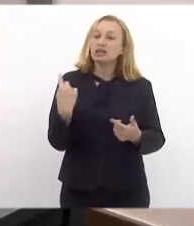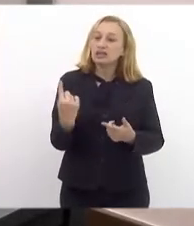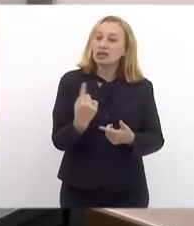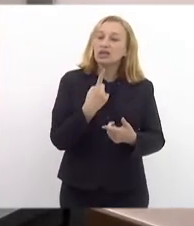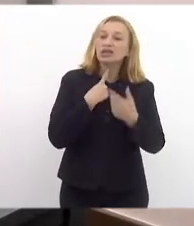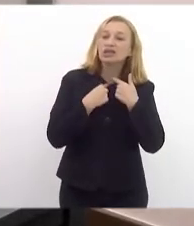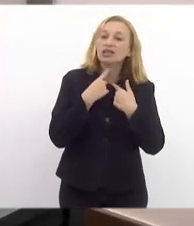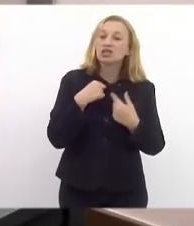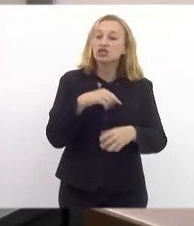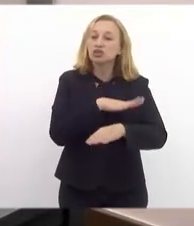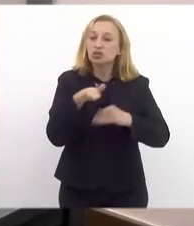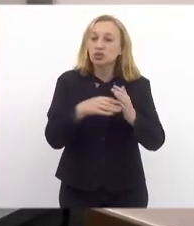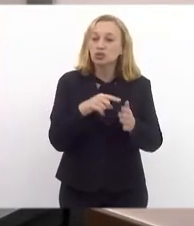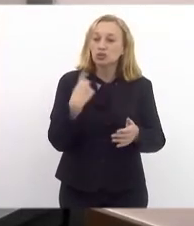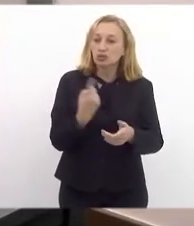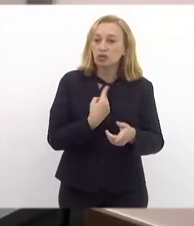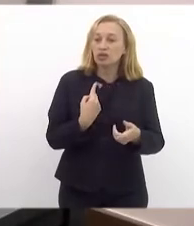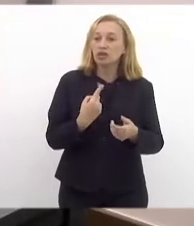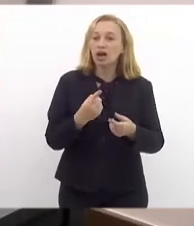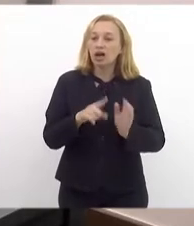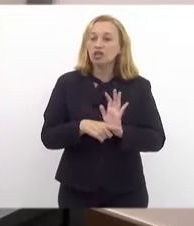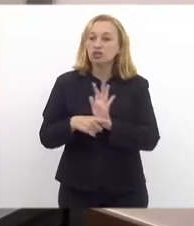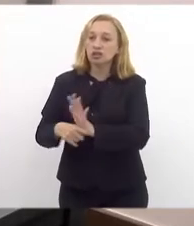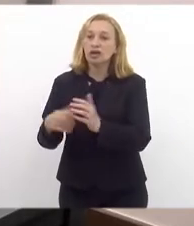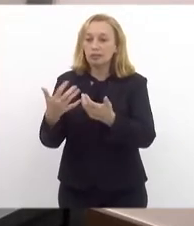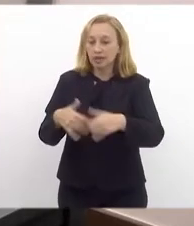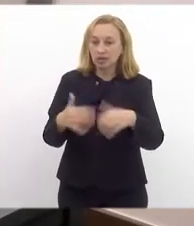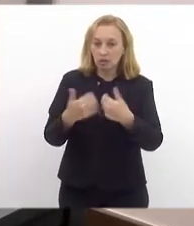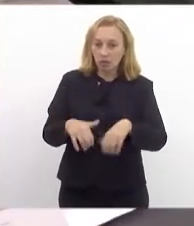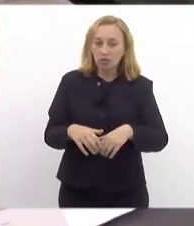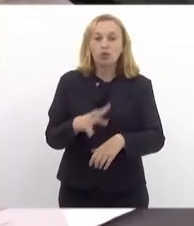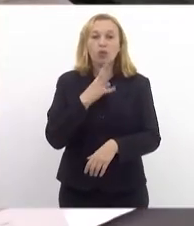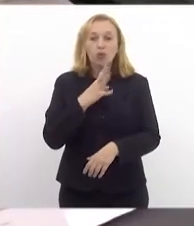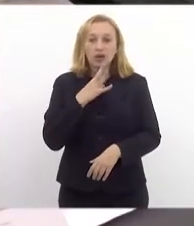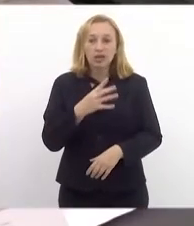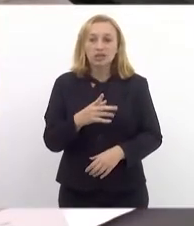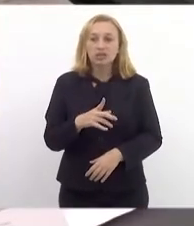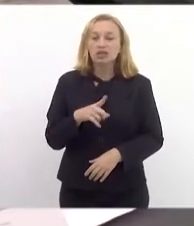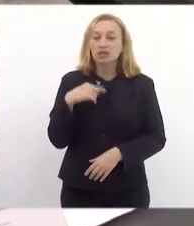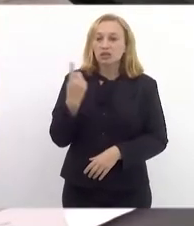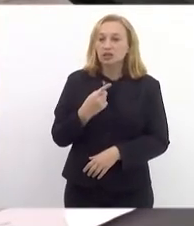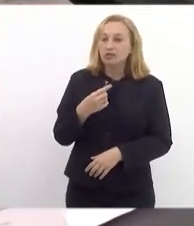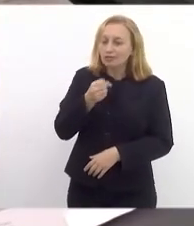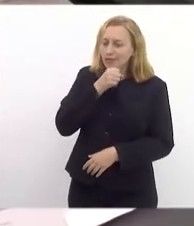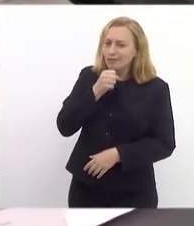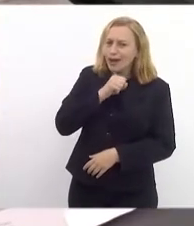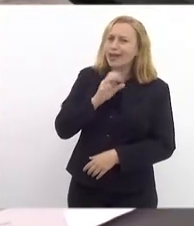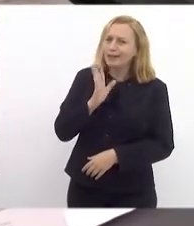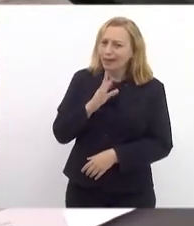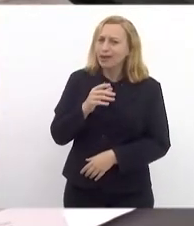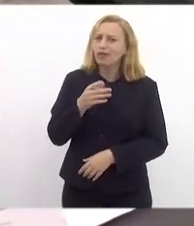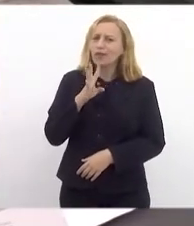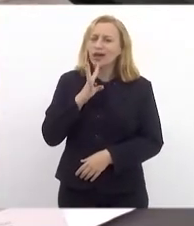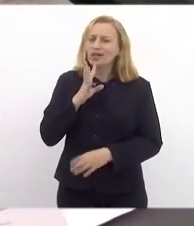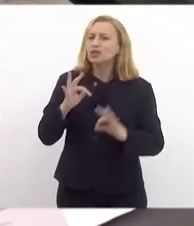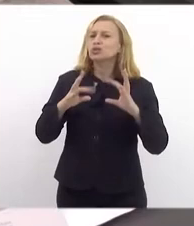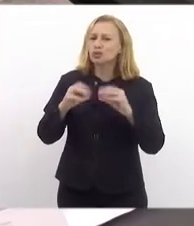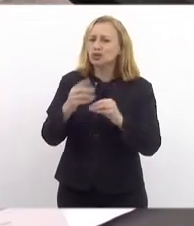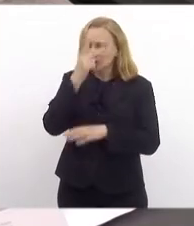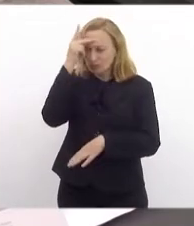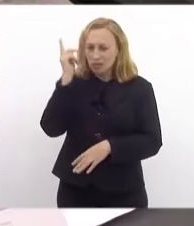socorrer Petrópolis momento difícil para tu lá é que eu conheço também a gente vai ficando velho né para tu lá então a gente conhece todo mundo né então